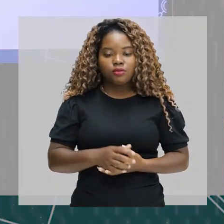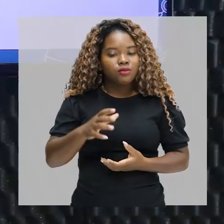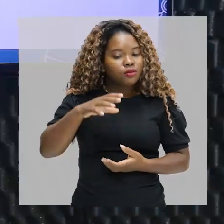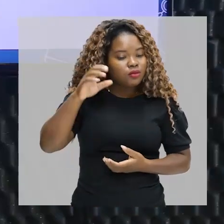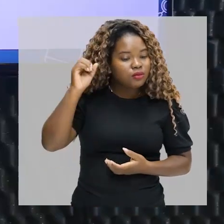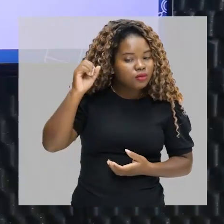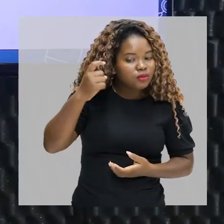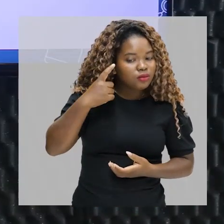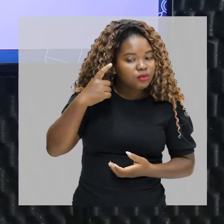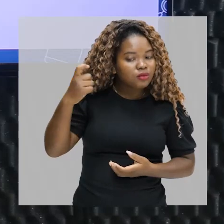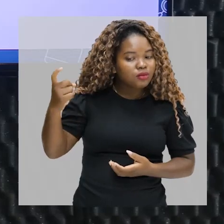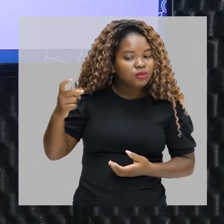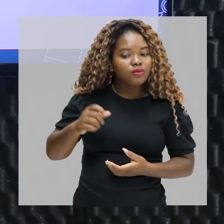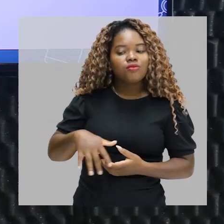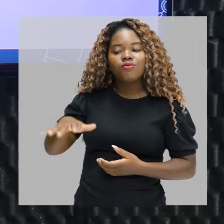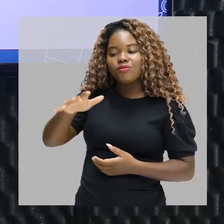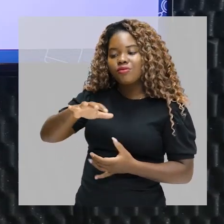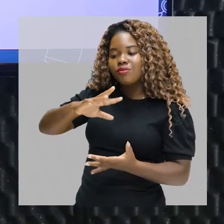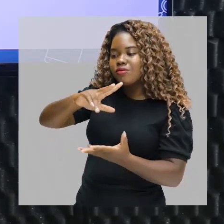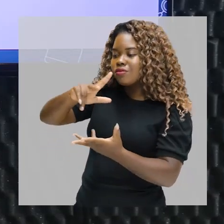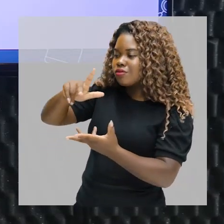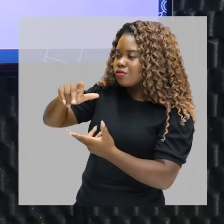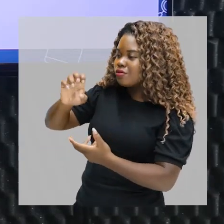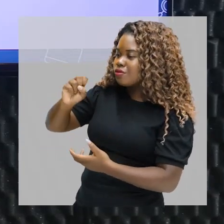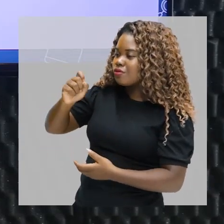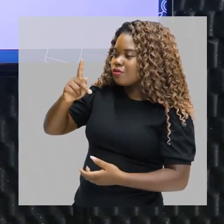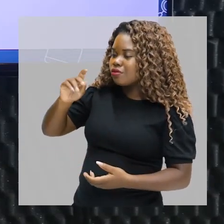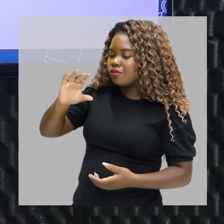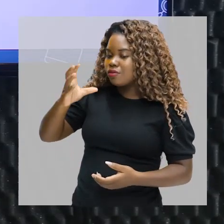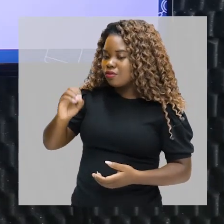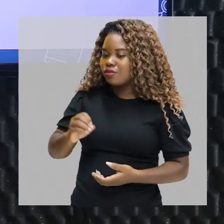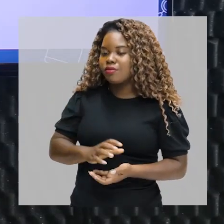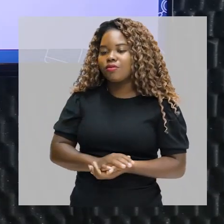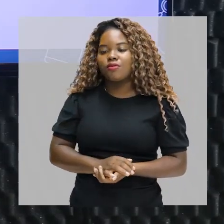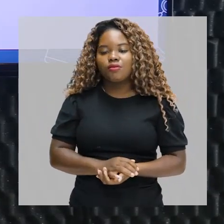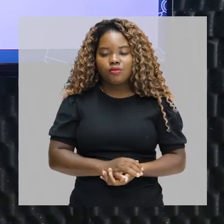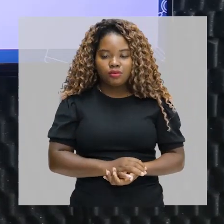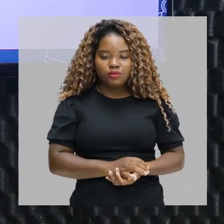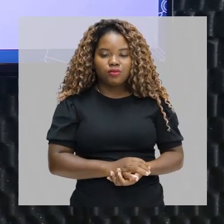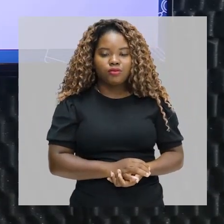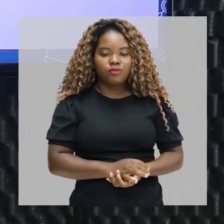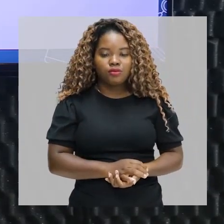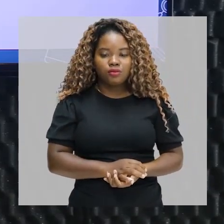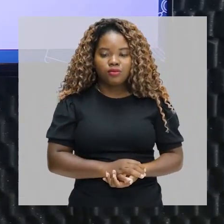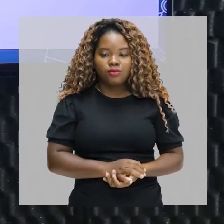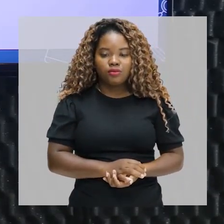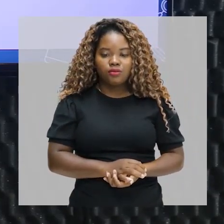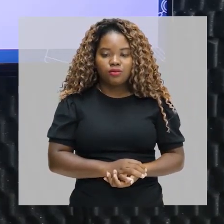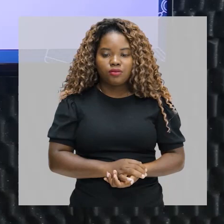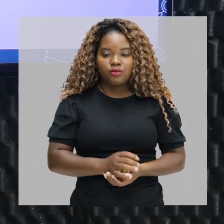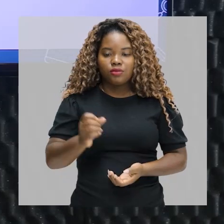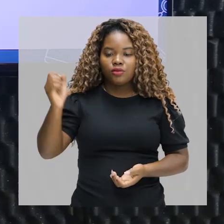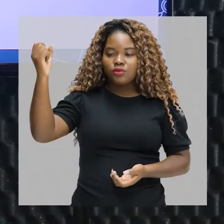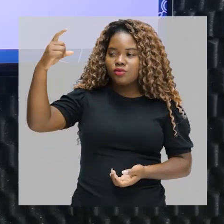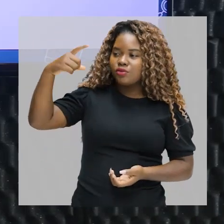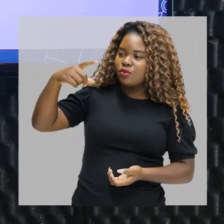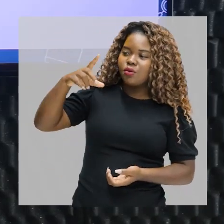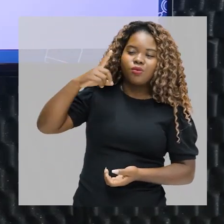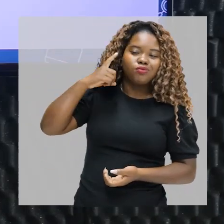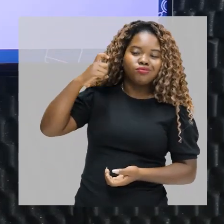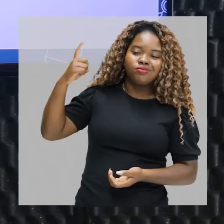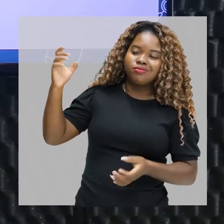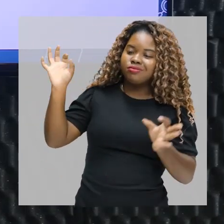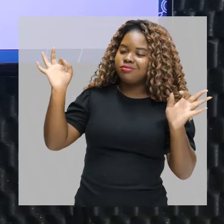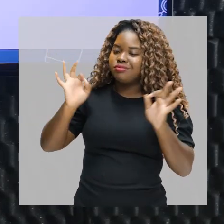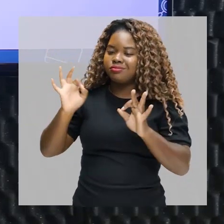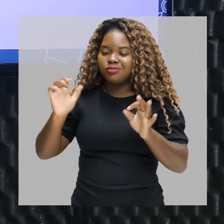som proveniente do espaço. A gente não consegue ouvir o que vem do espaço. A gente não ouve o som que sai do Sol. A gente não ouve o